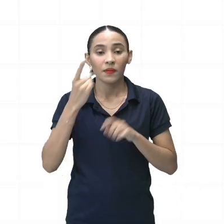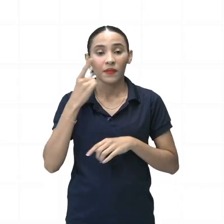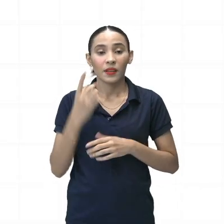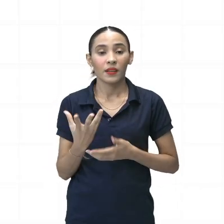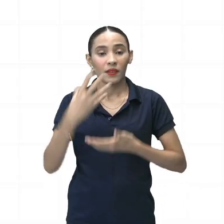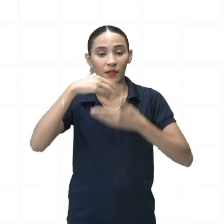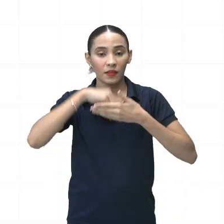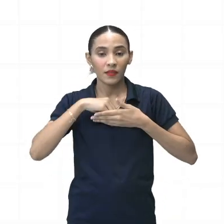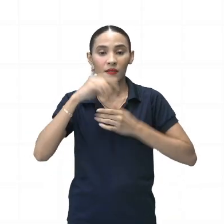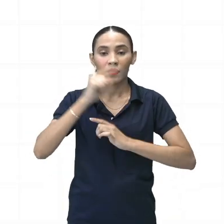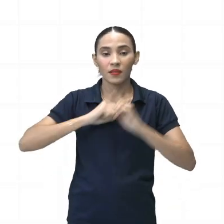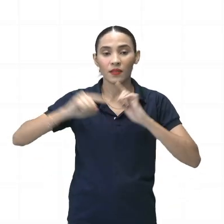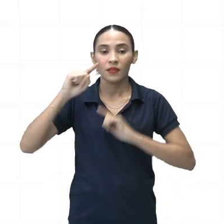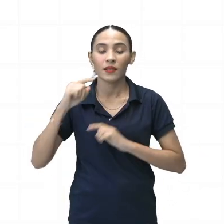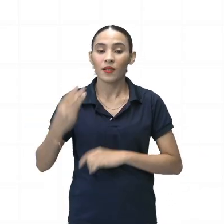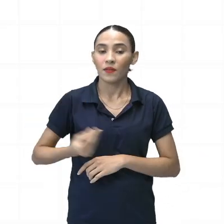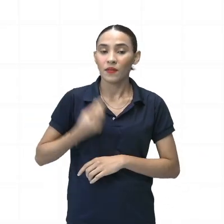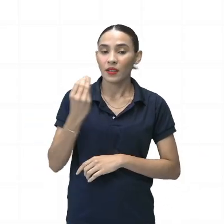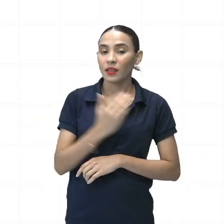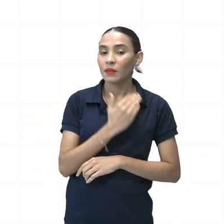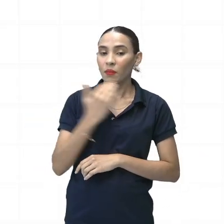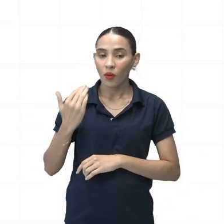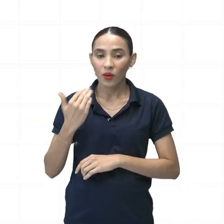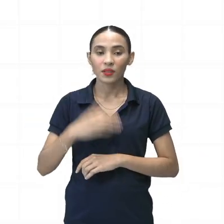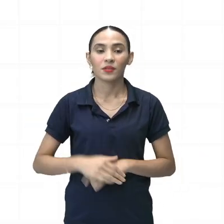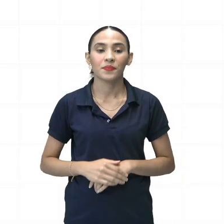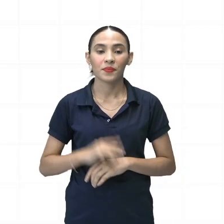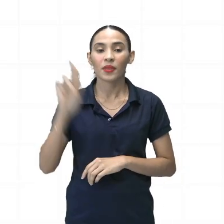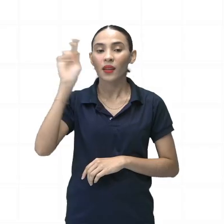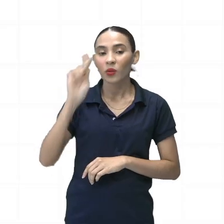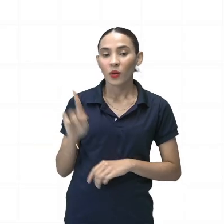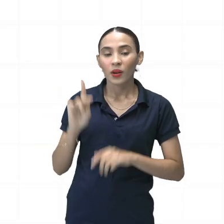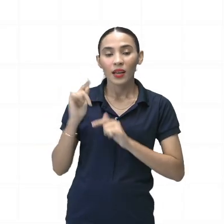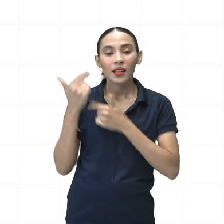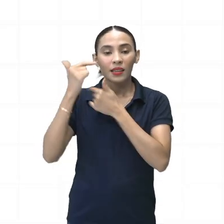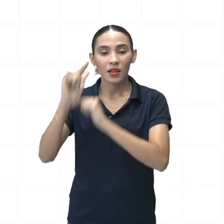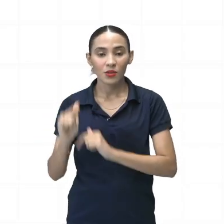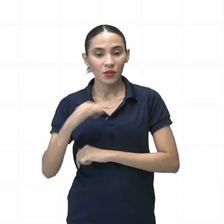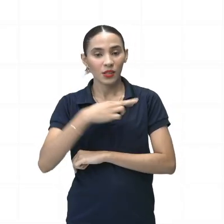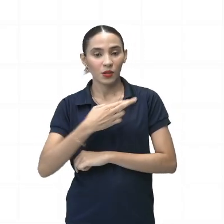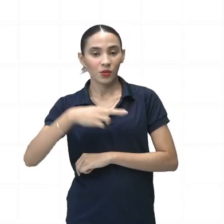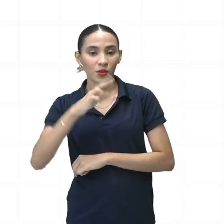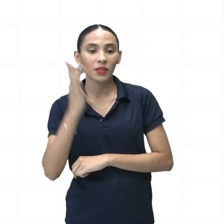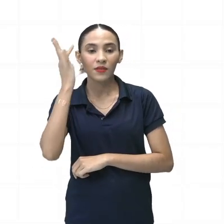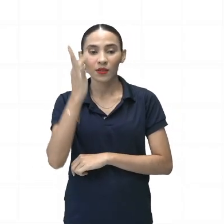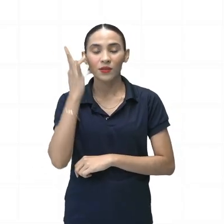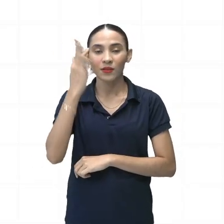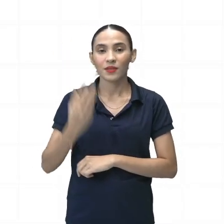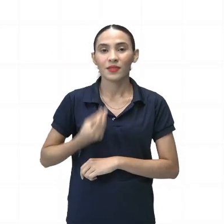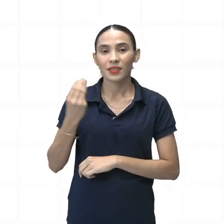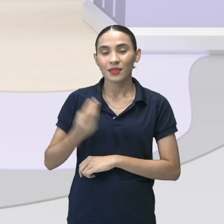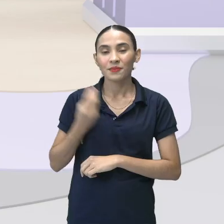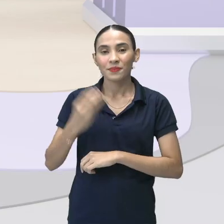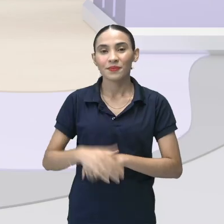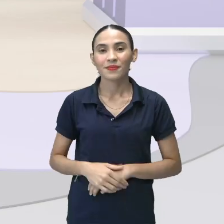imanência e transcendência, sinais de vida e sinais de morte na história das tradições religiosas e nas filosofias de